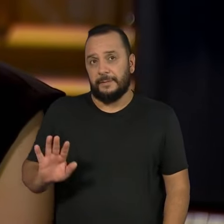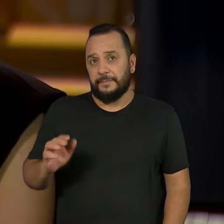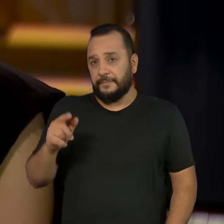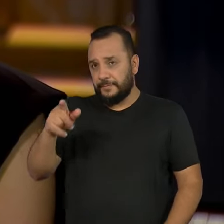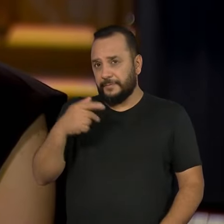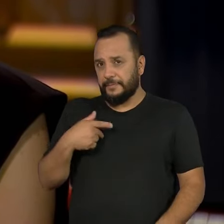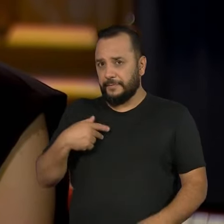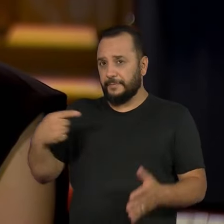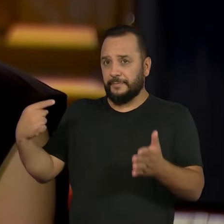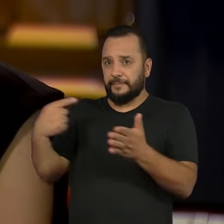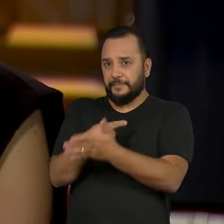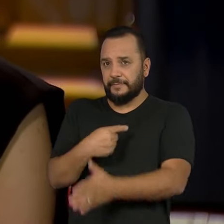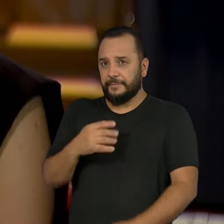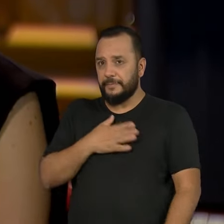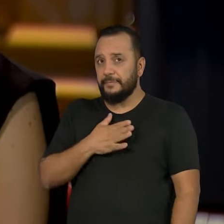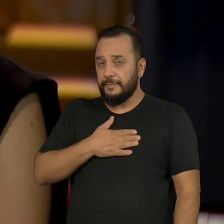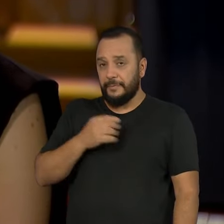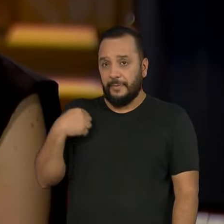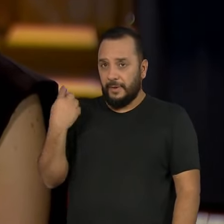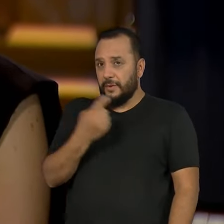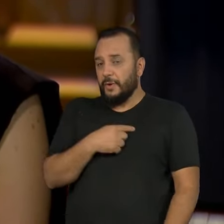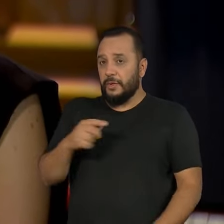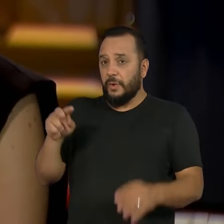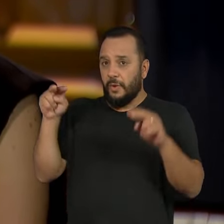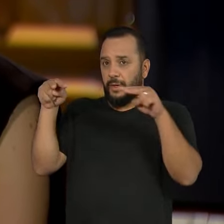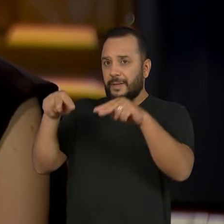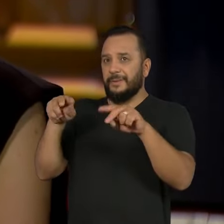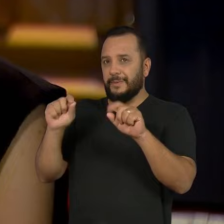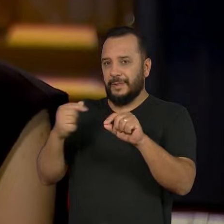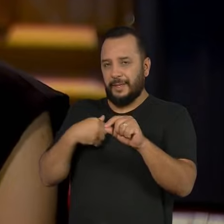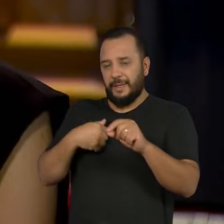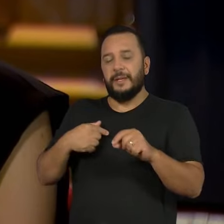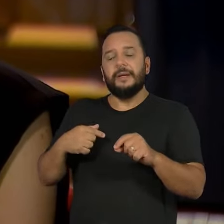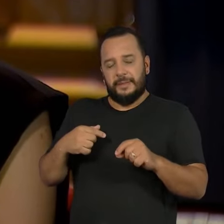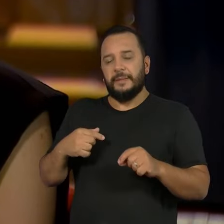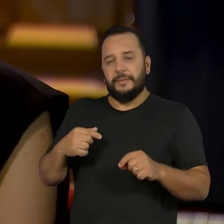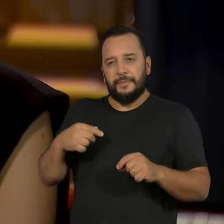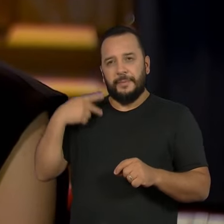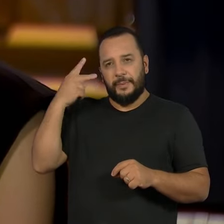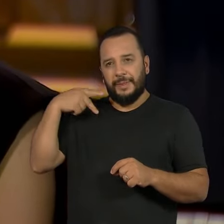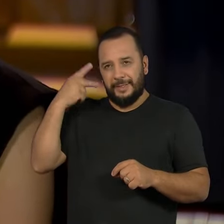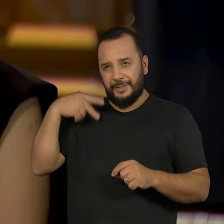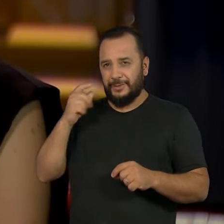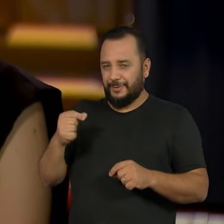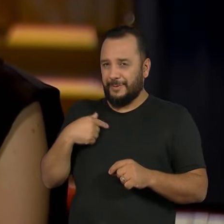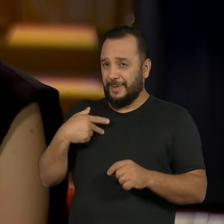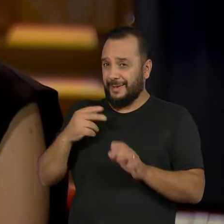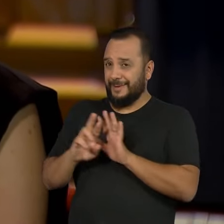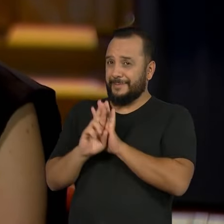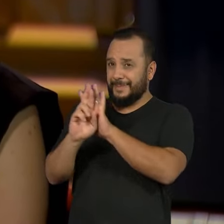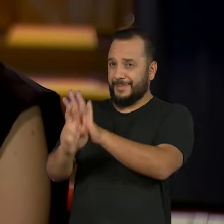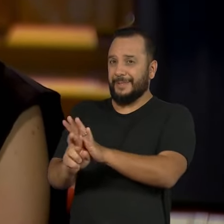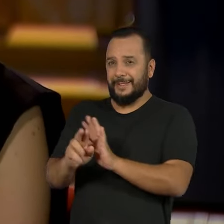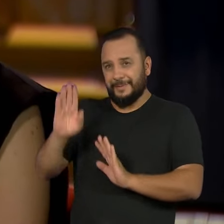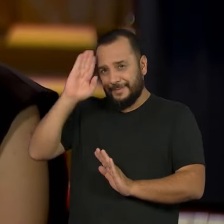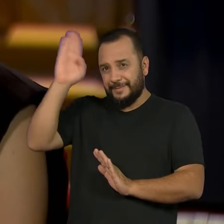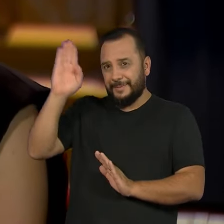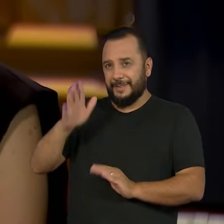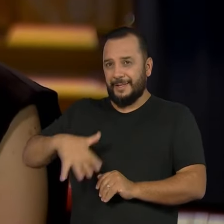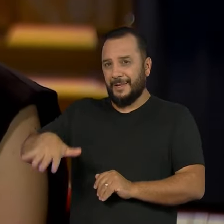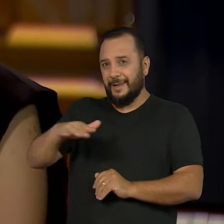quando você faz essa pergunta a gente tá olhando pra política pra participação de representantes especialmente do campo